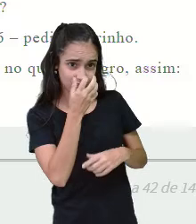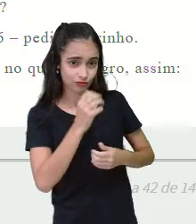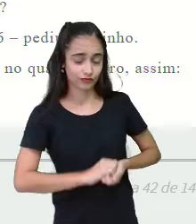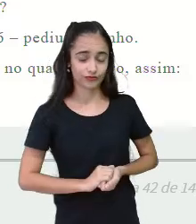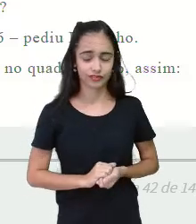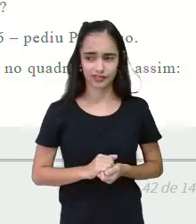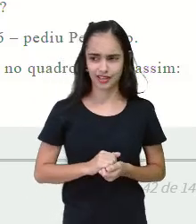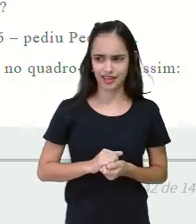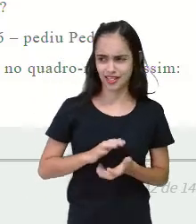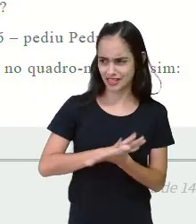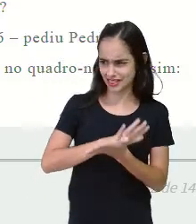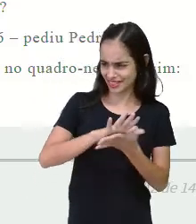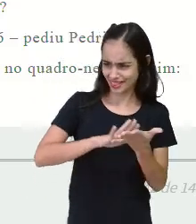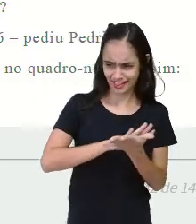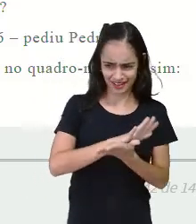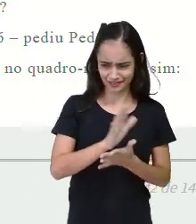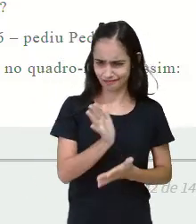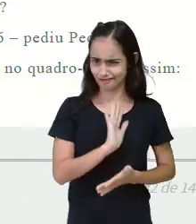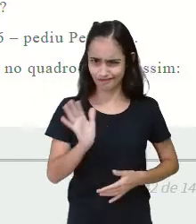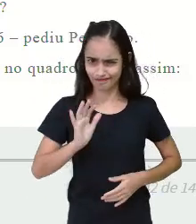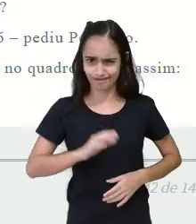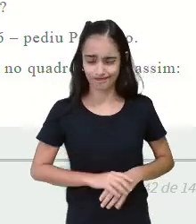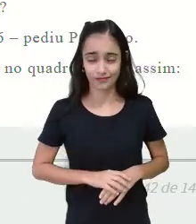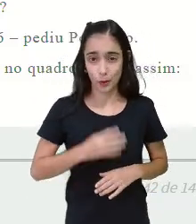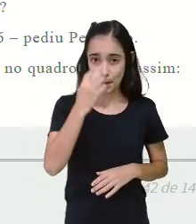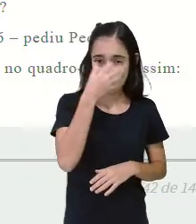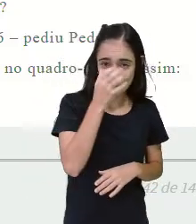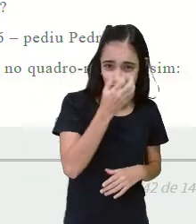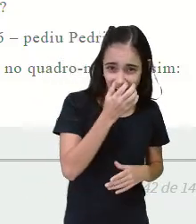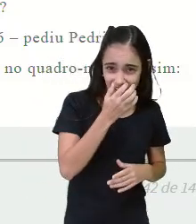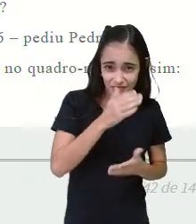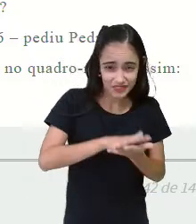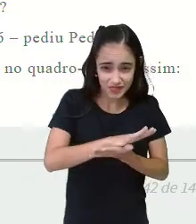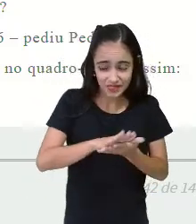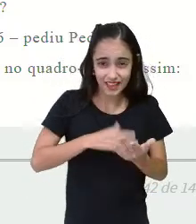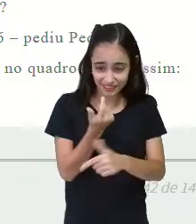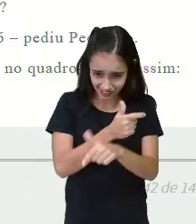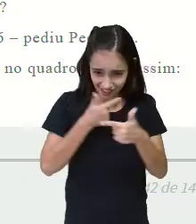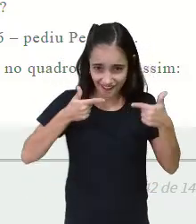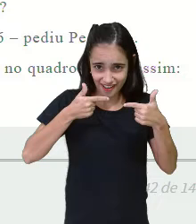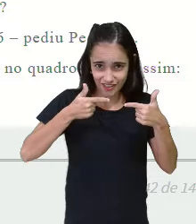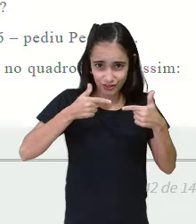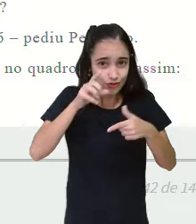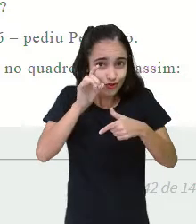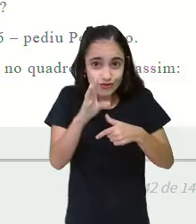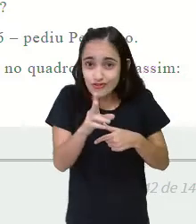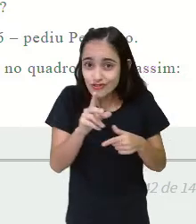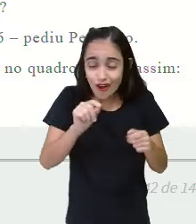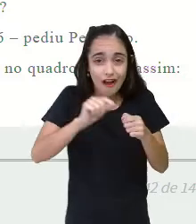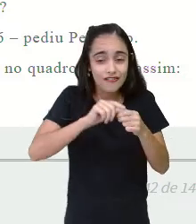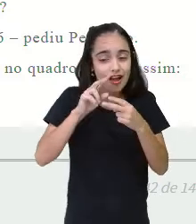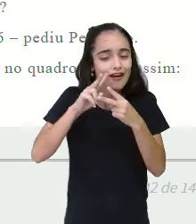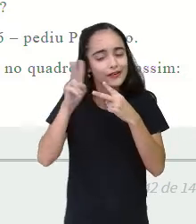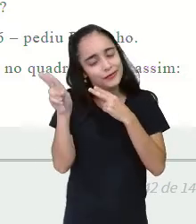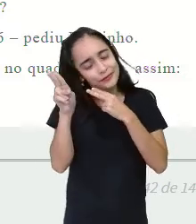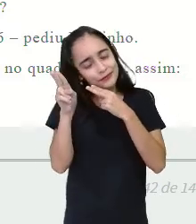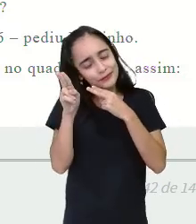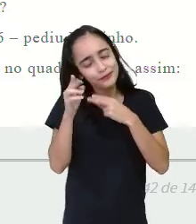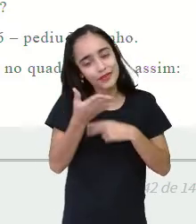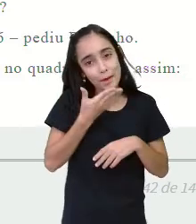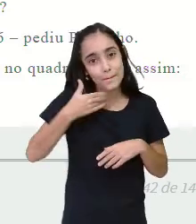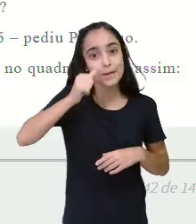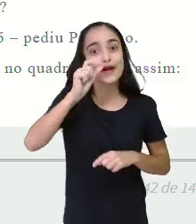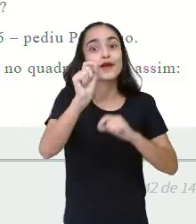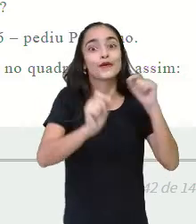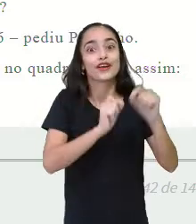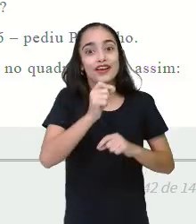a boneca. Um palhaço desses que não faz a menor graça e dorme o tempo inteiro. O melhor é